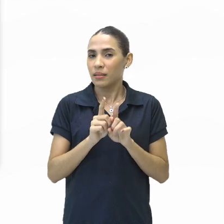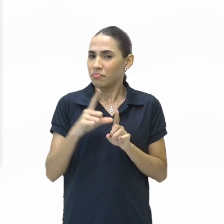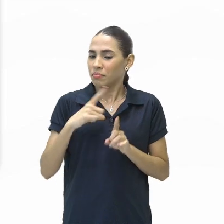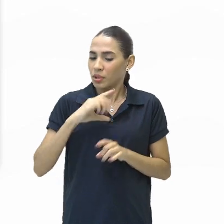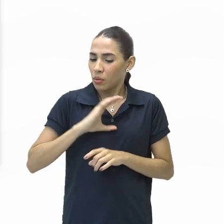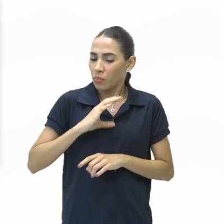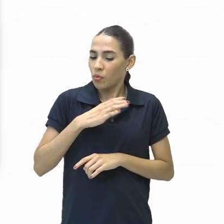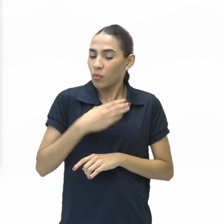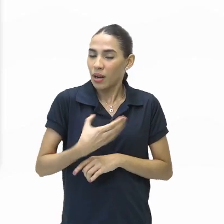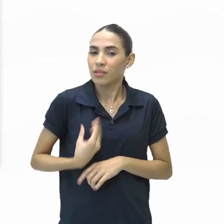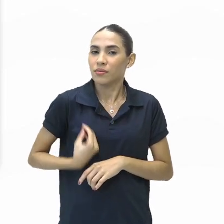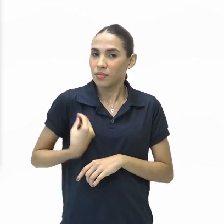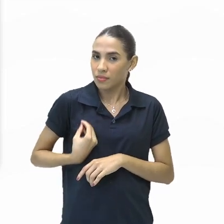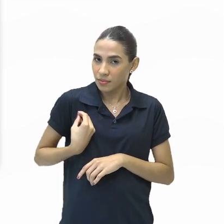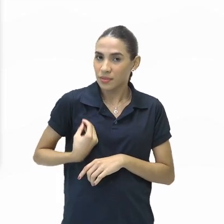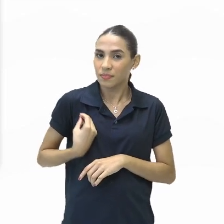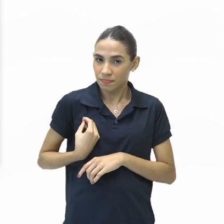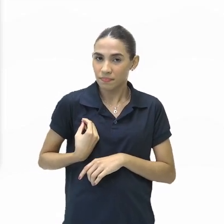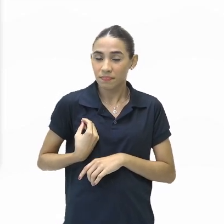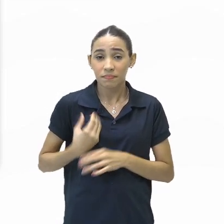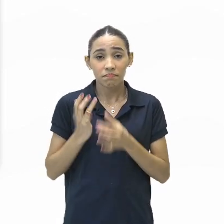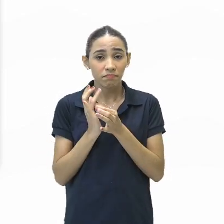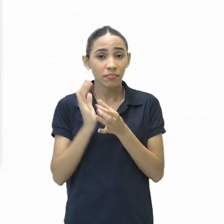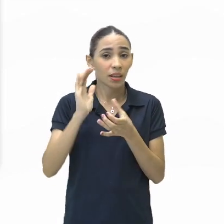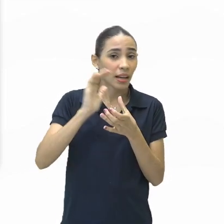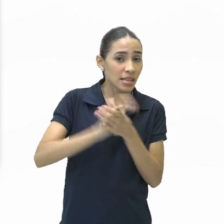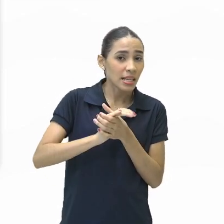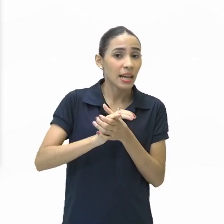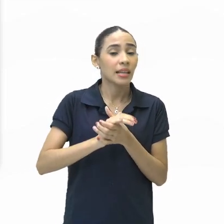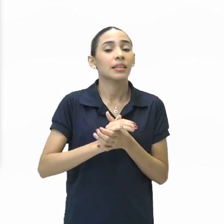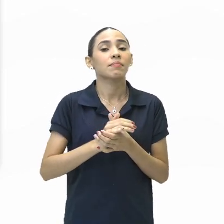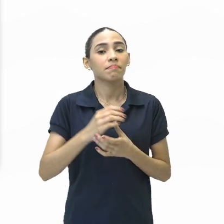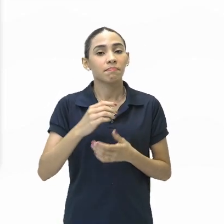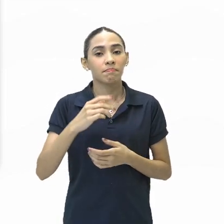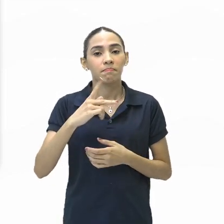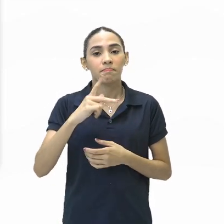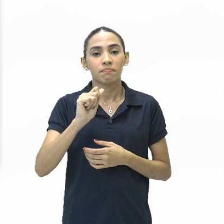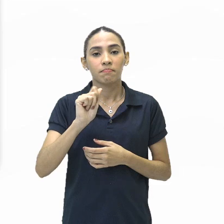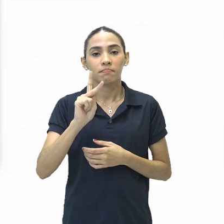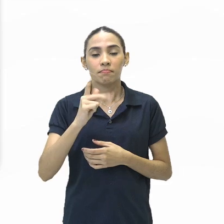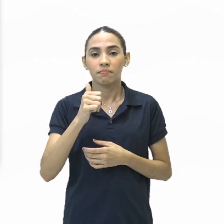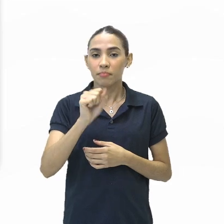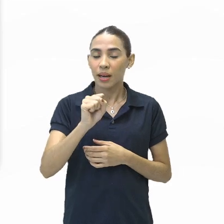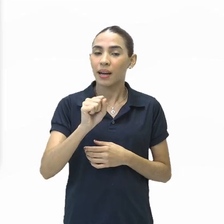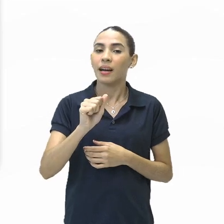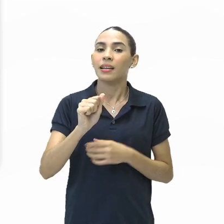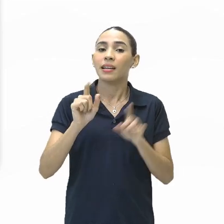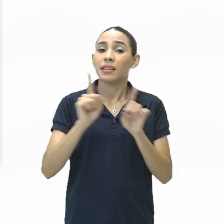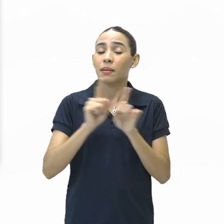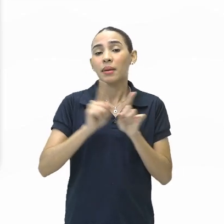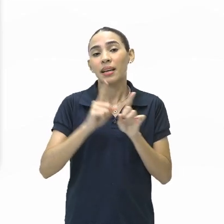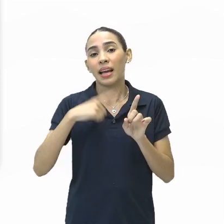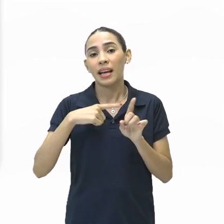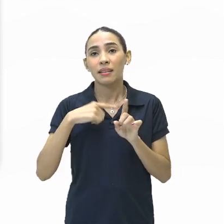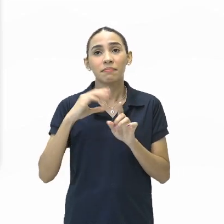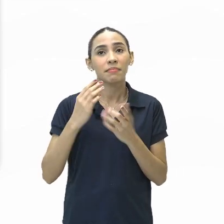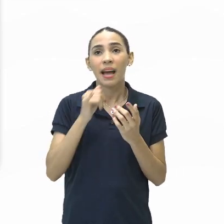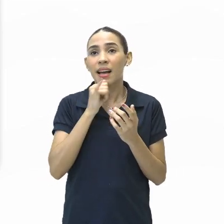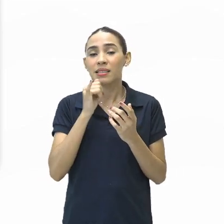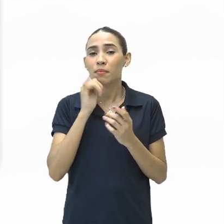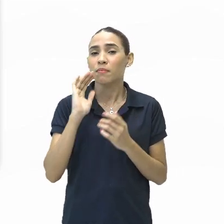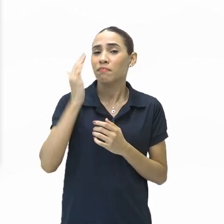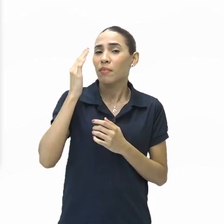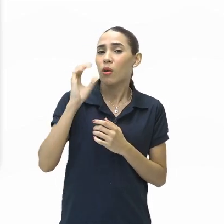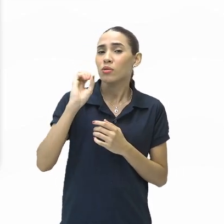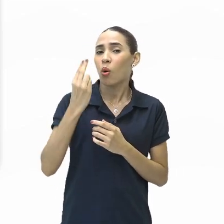ousou viver a vida dela. Ela era casada com Palha, né? Também ali há uma questão de que se trai ou não trai, que